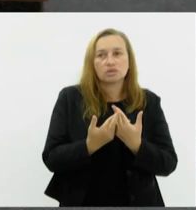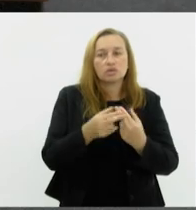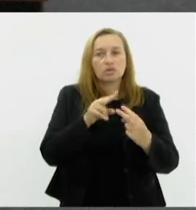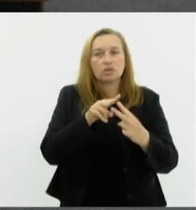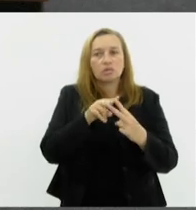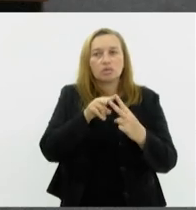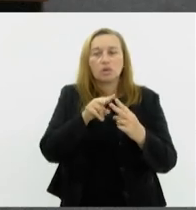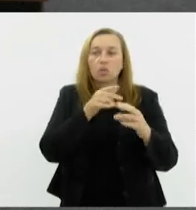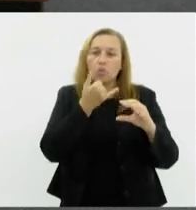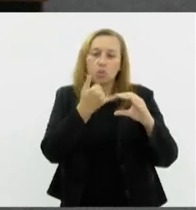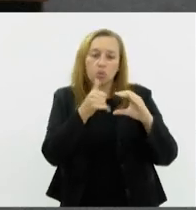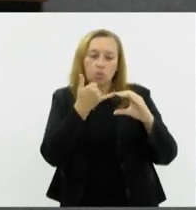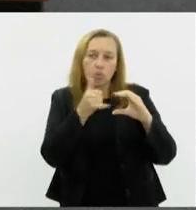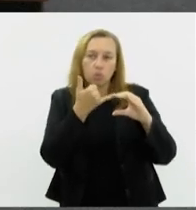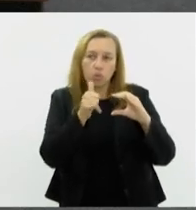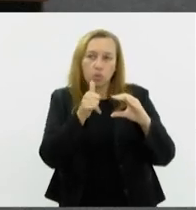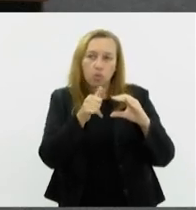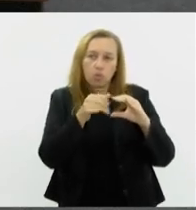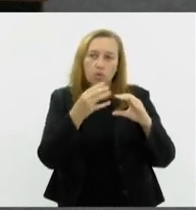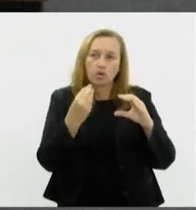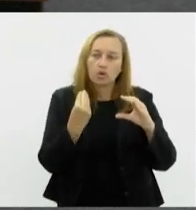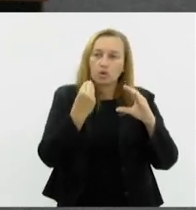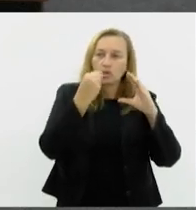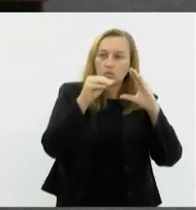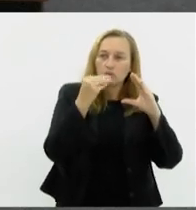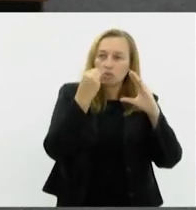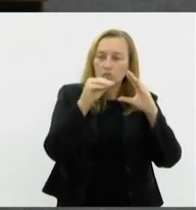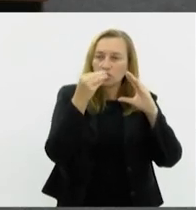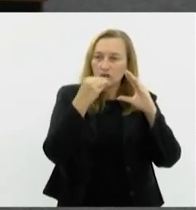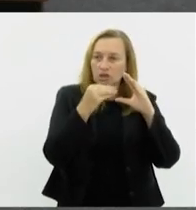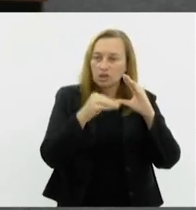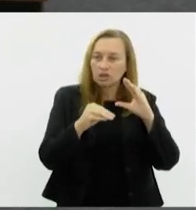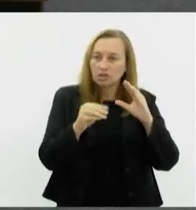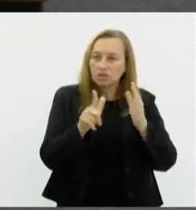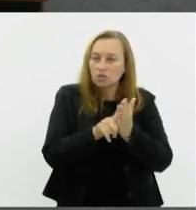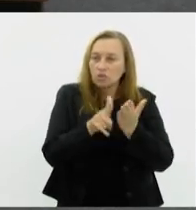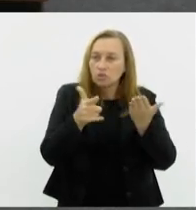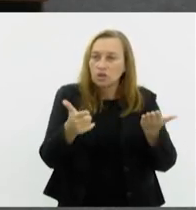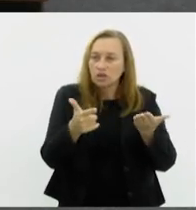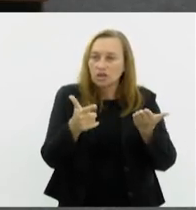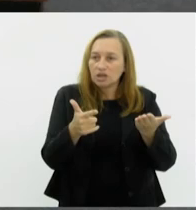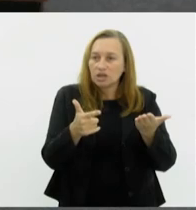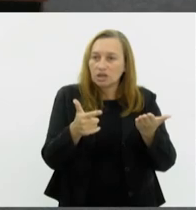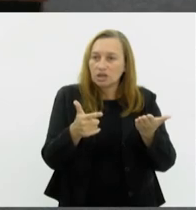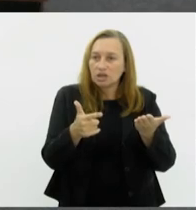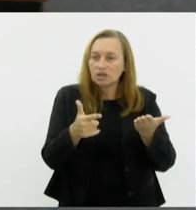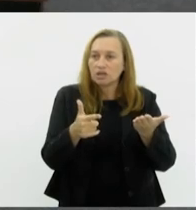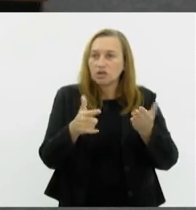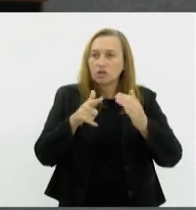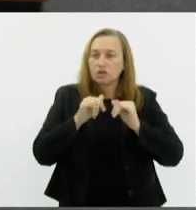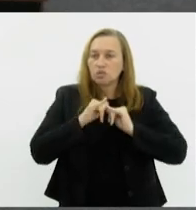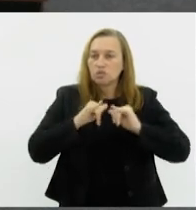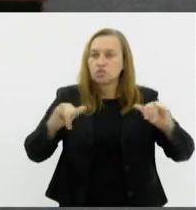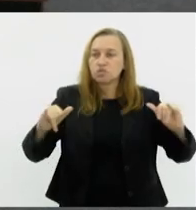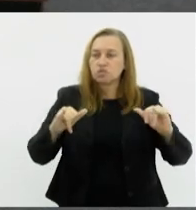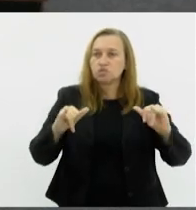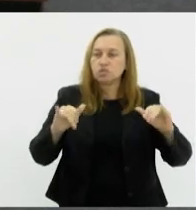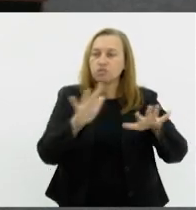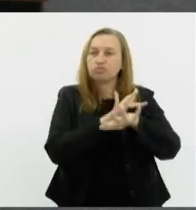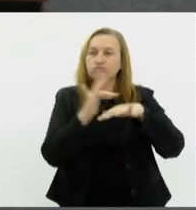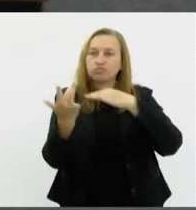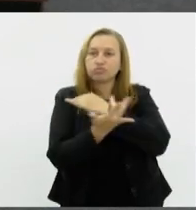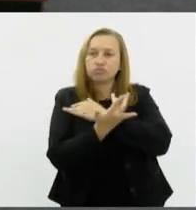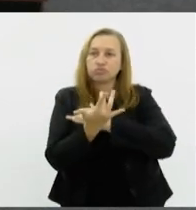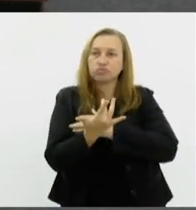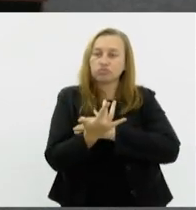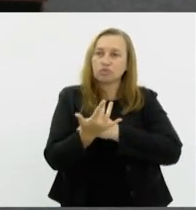WhatsApp, publicando uma parte de um livro que vem tendo uma polêmica nas redes sociais,